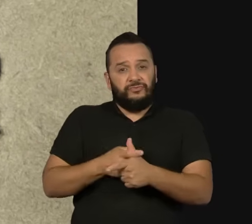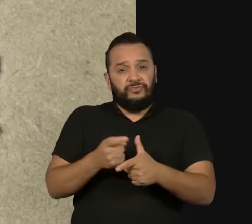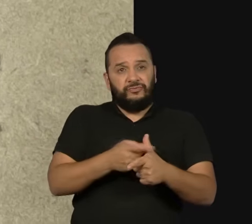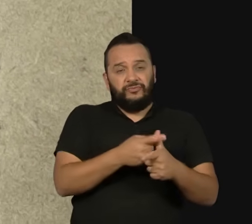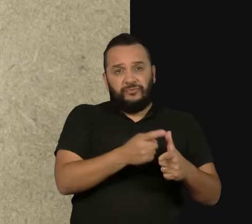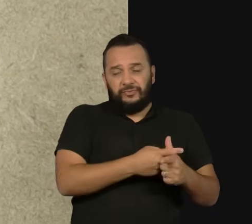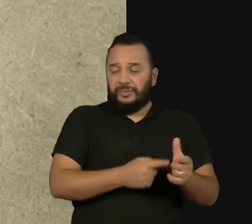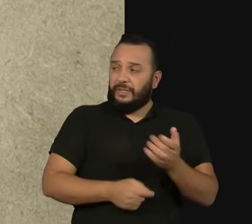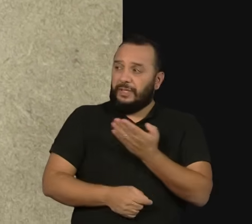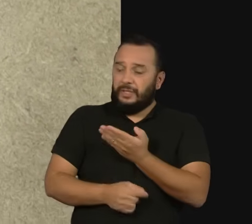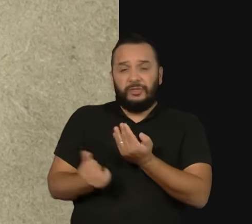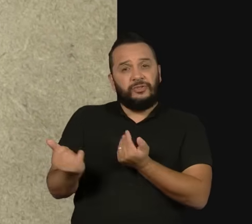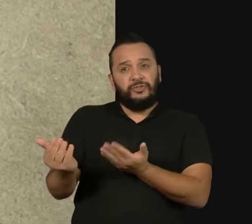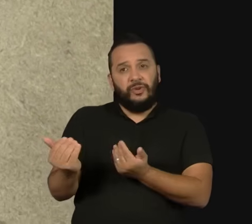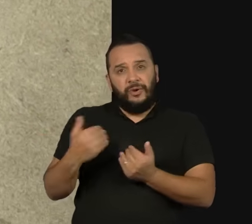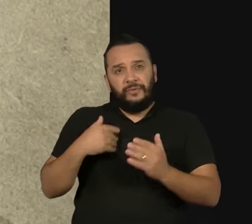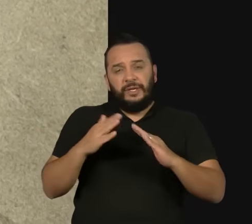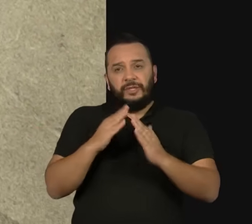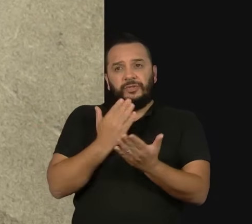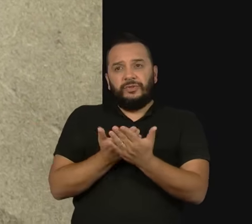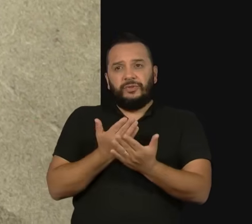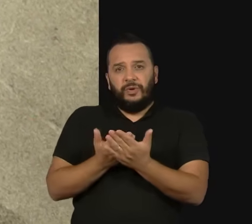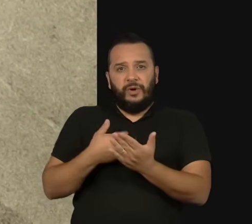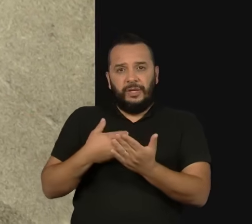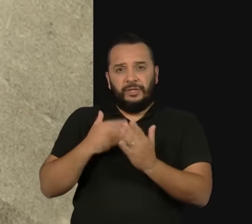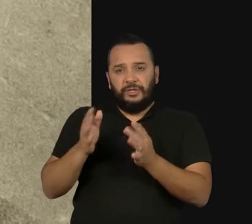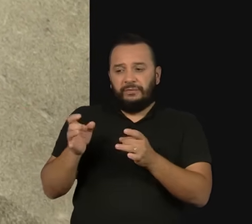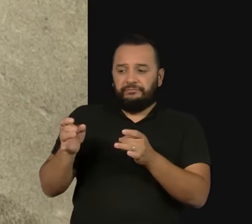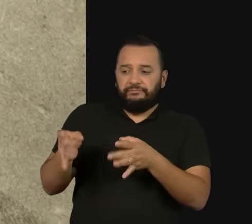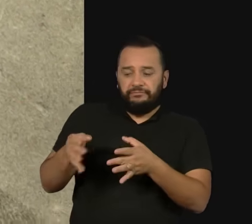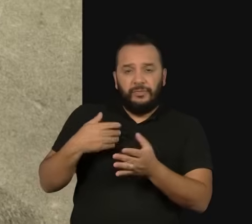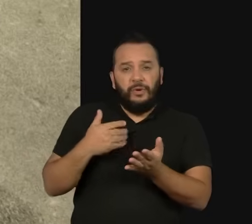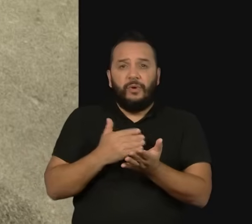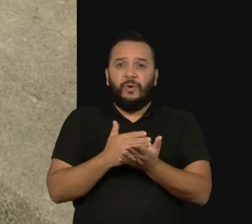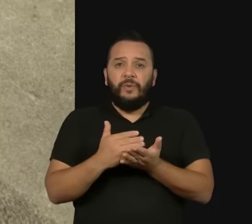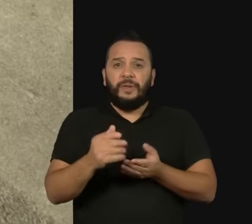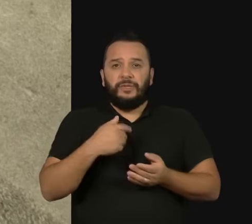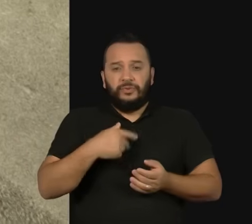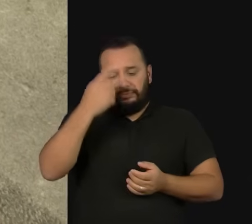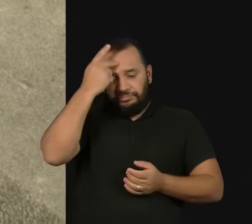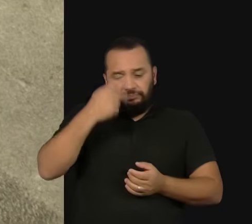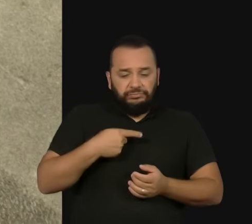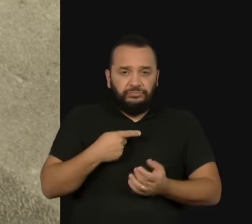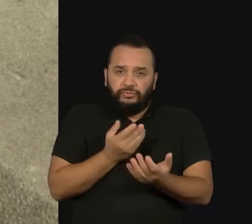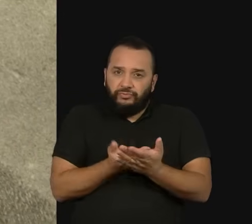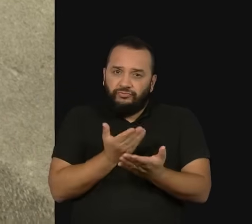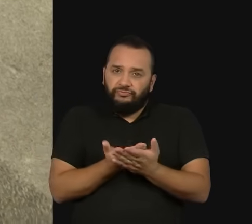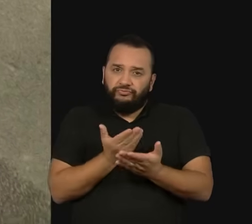jovem Ibsen deixa a escola formal e começa um processo de formação autodidata.